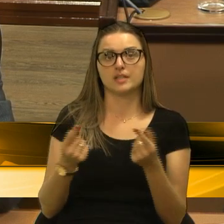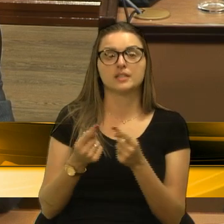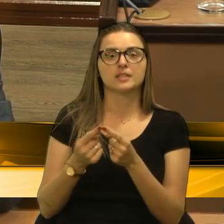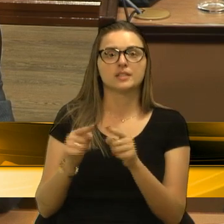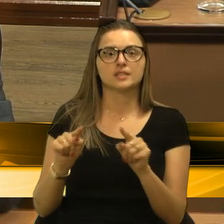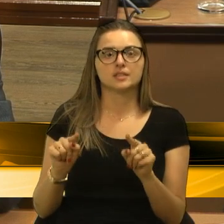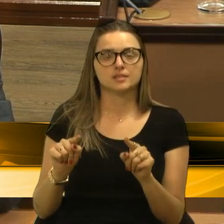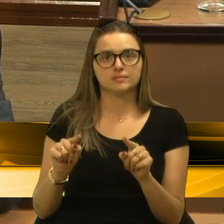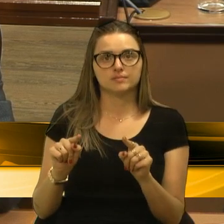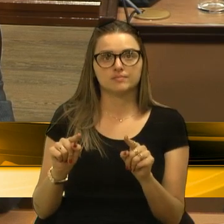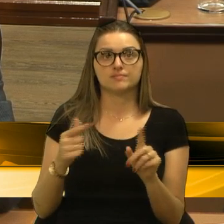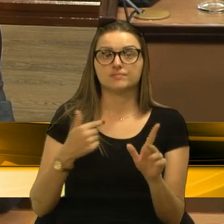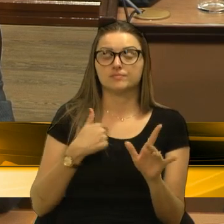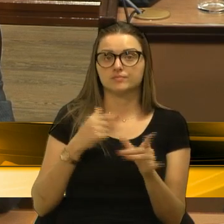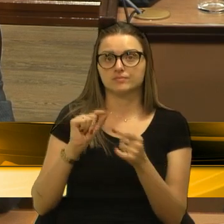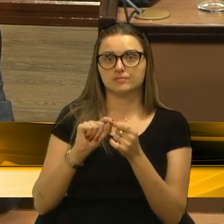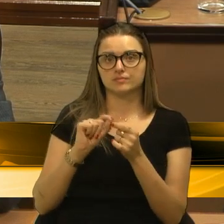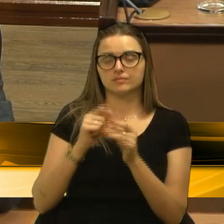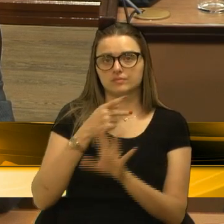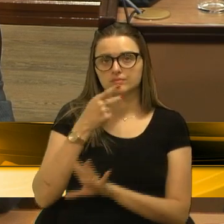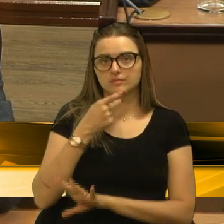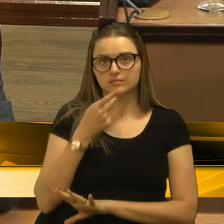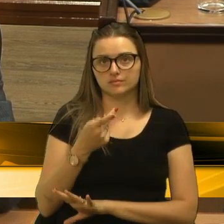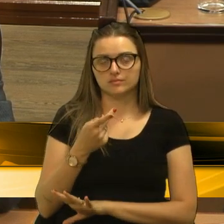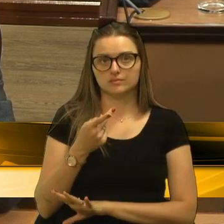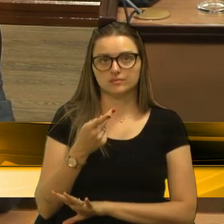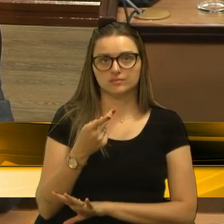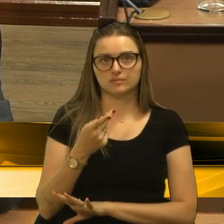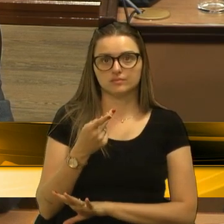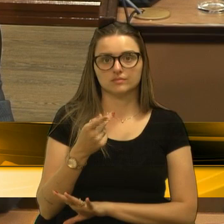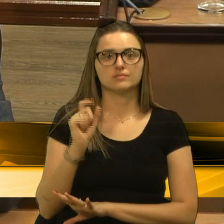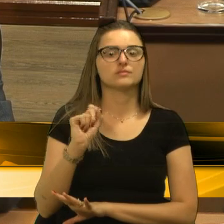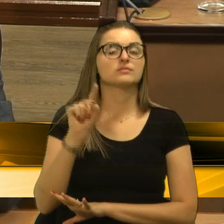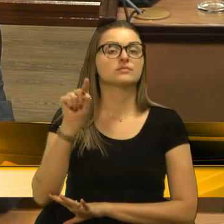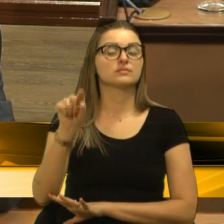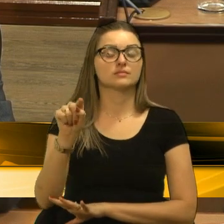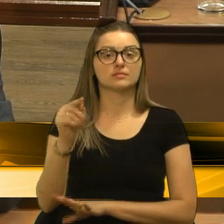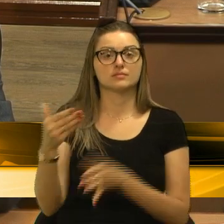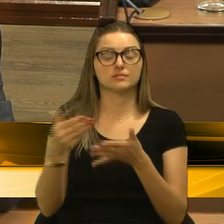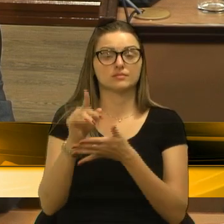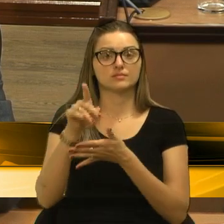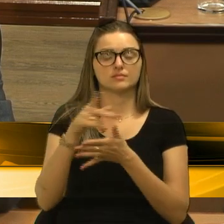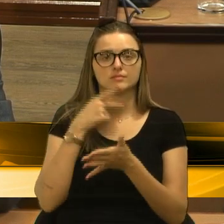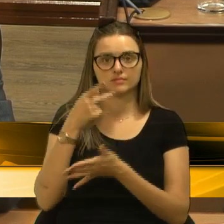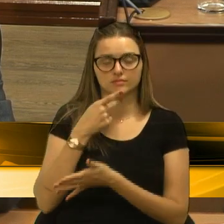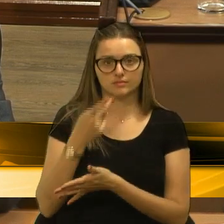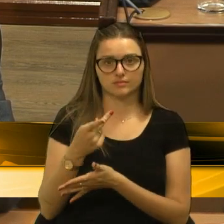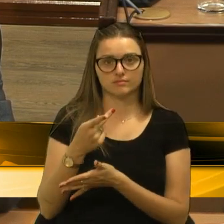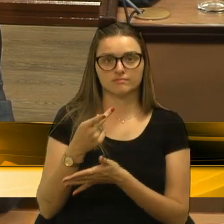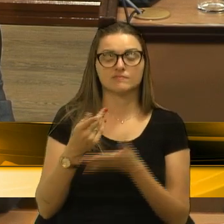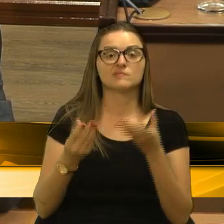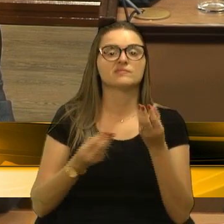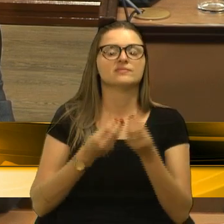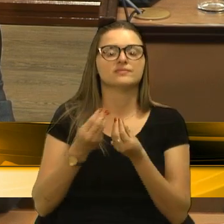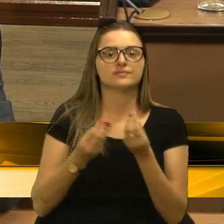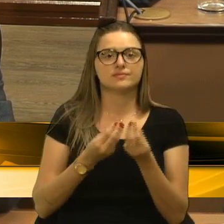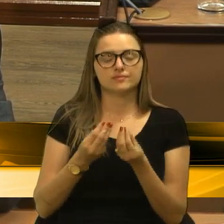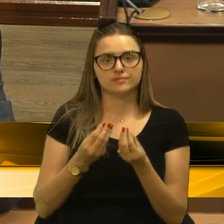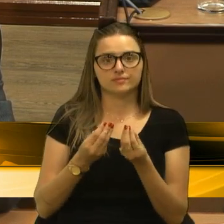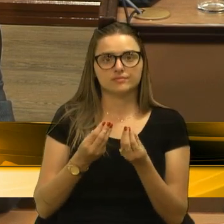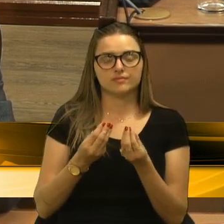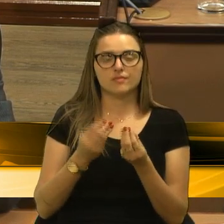Mas eu faço menção do que o senhor hoje coloca aqui. Do quanto são